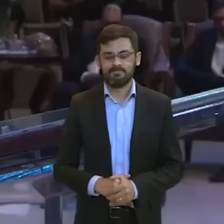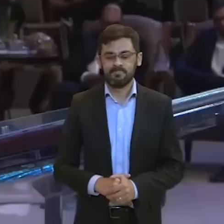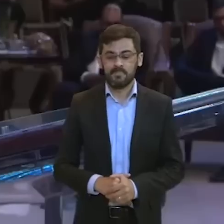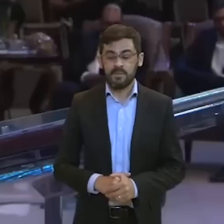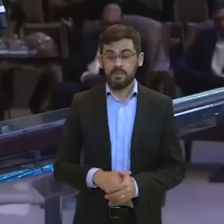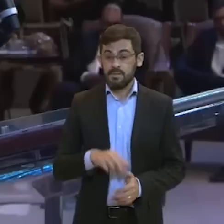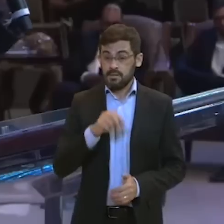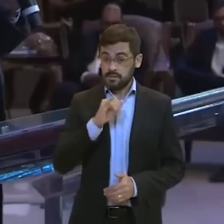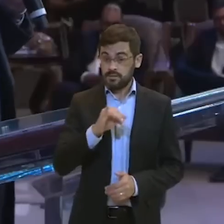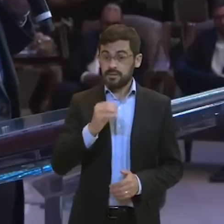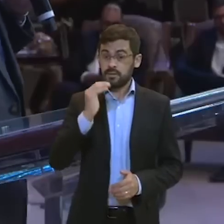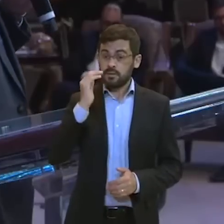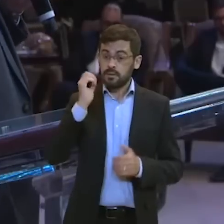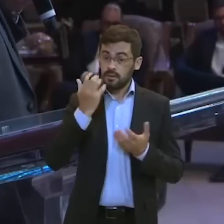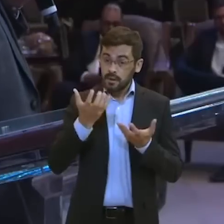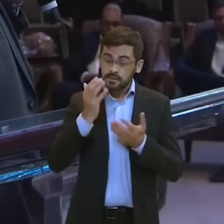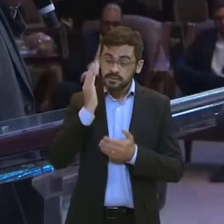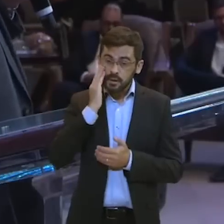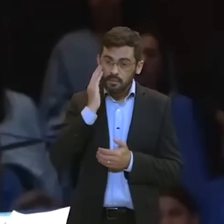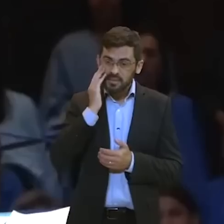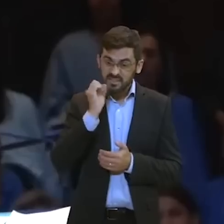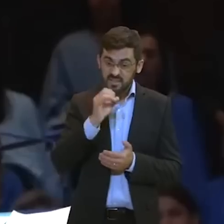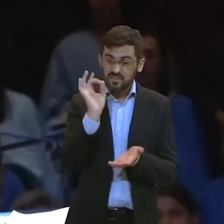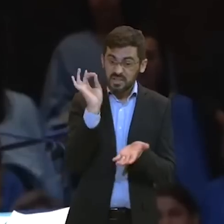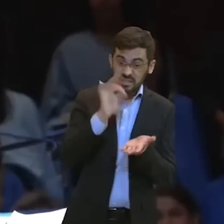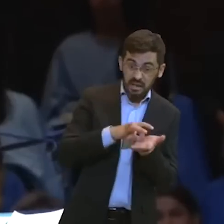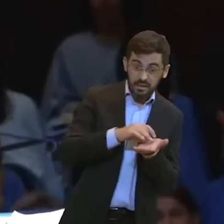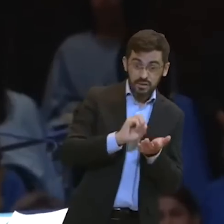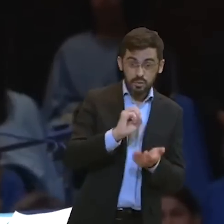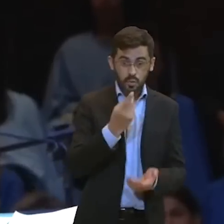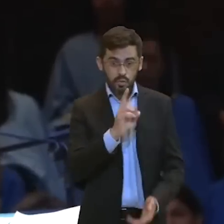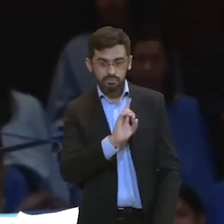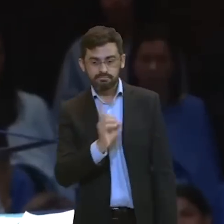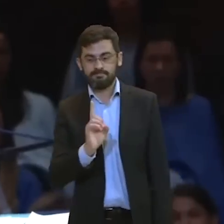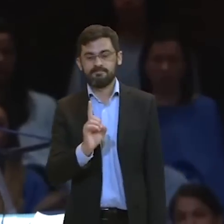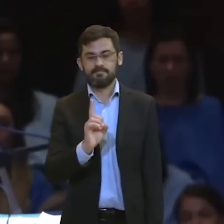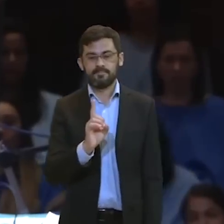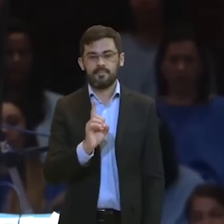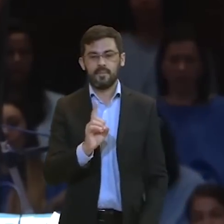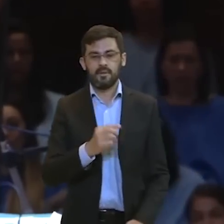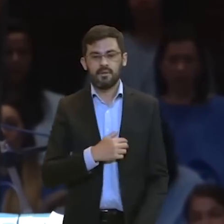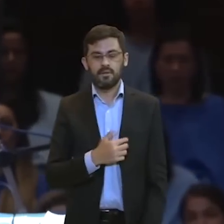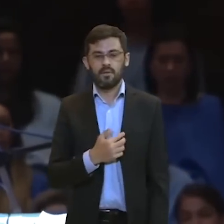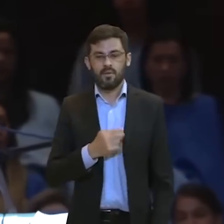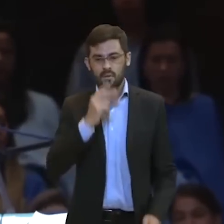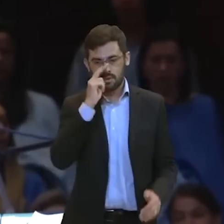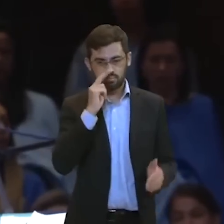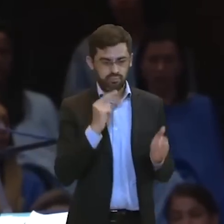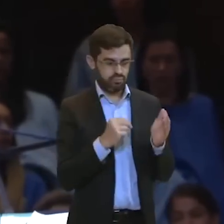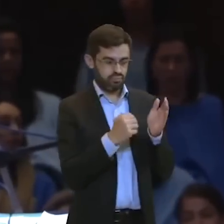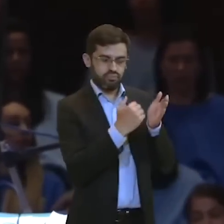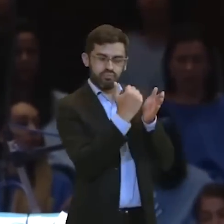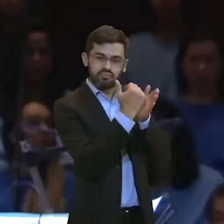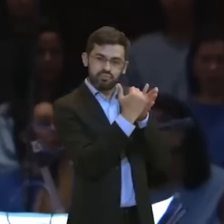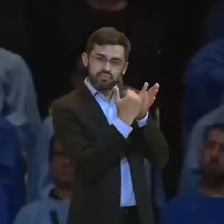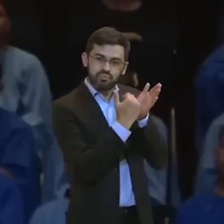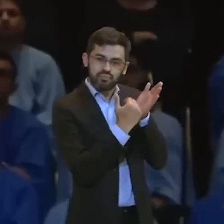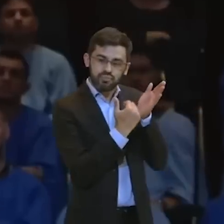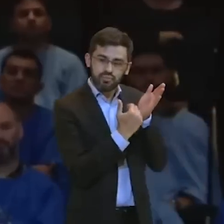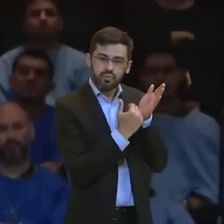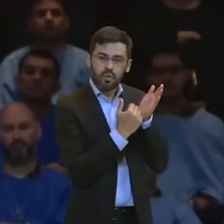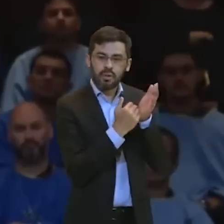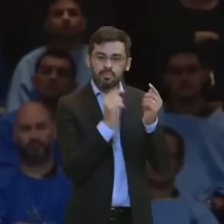E se você quer saber isso, se é verdade na sua vida, olha para a tua agenda, olha para as